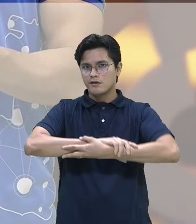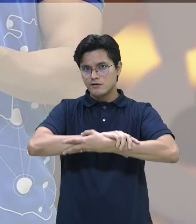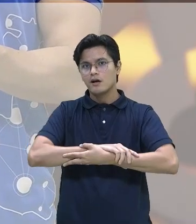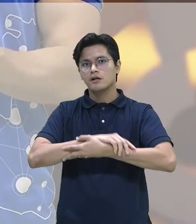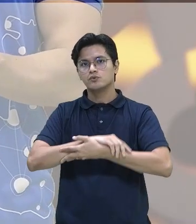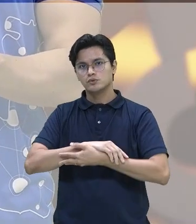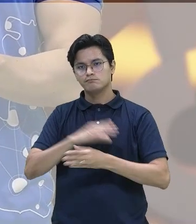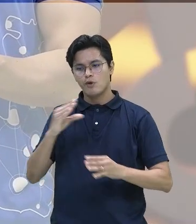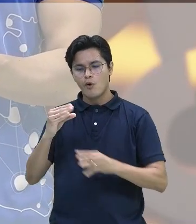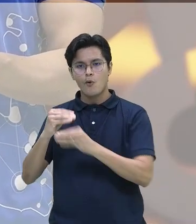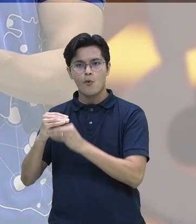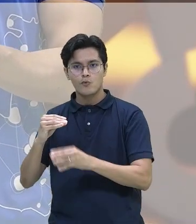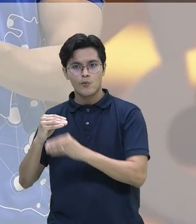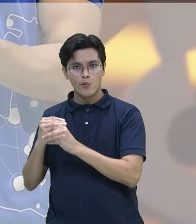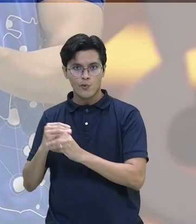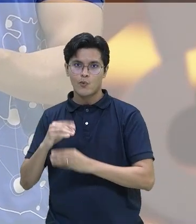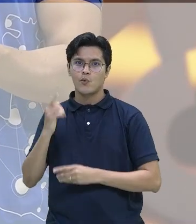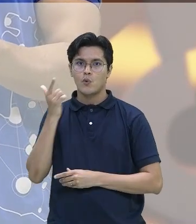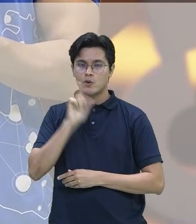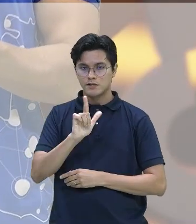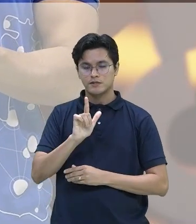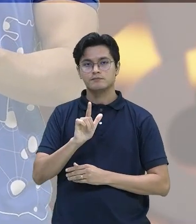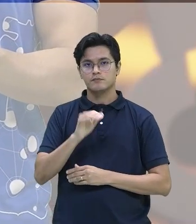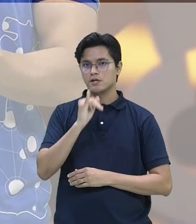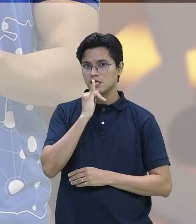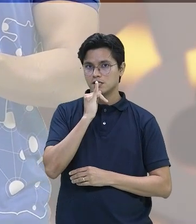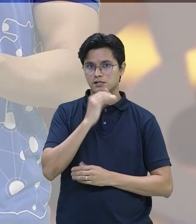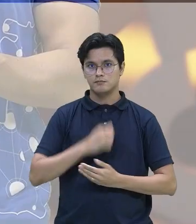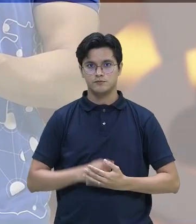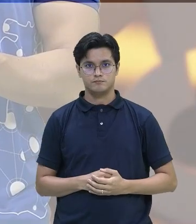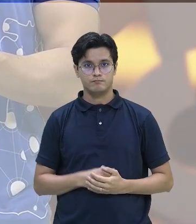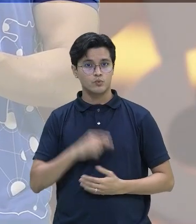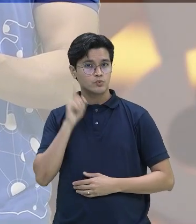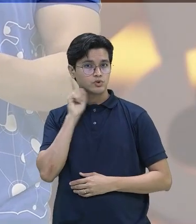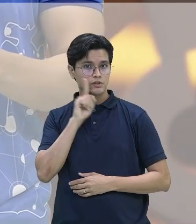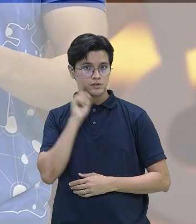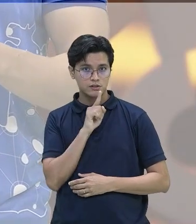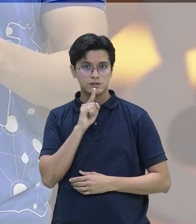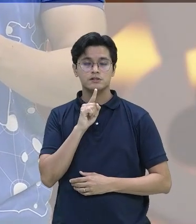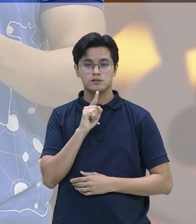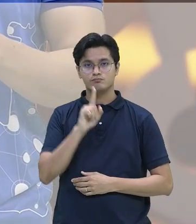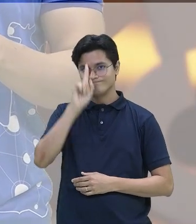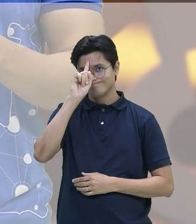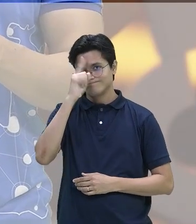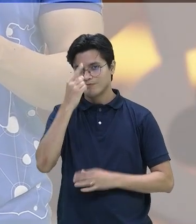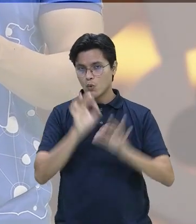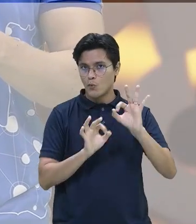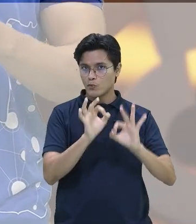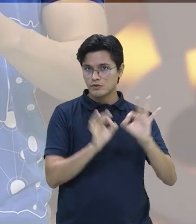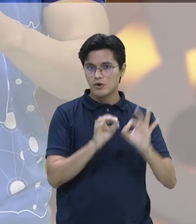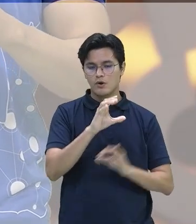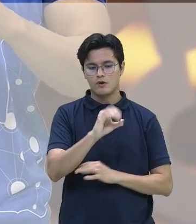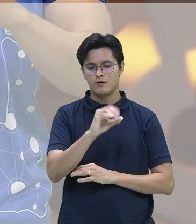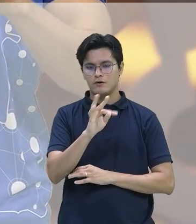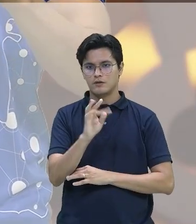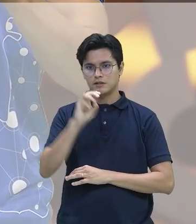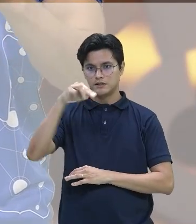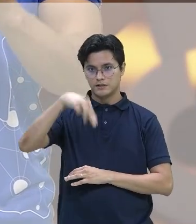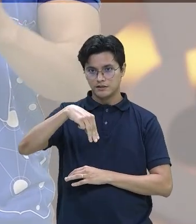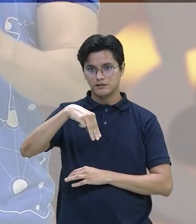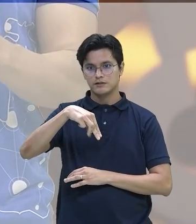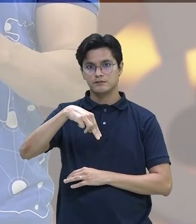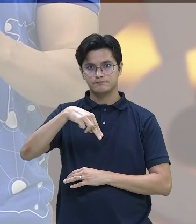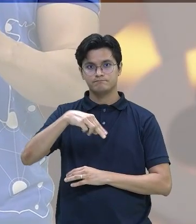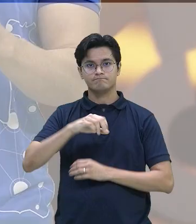e do Pacto de Varsóvia. A OTAN ela foi criada pelos Estados Unidos e aliados em 1949 e era uma